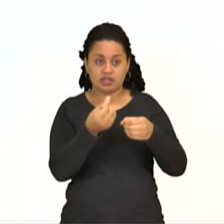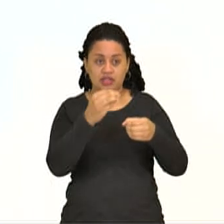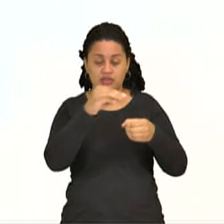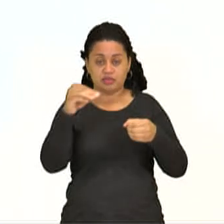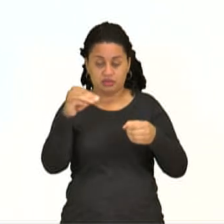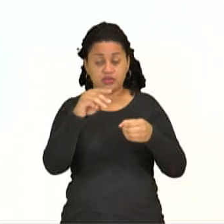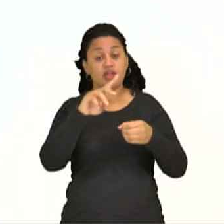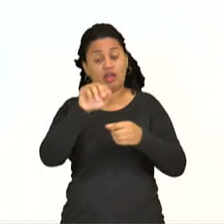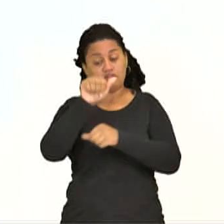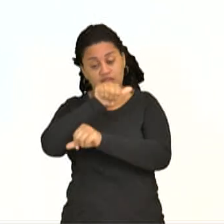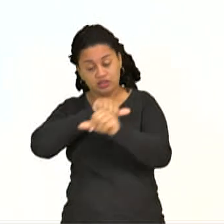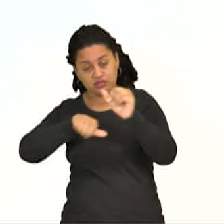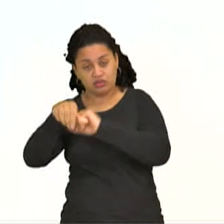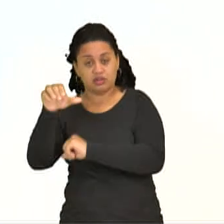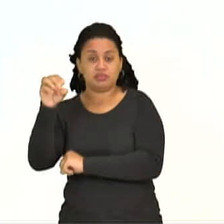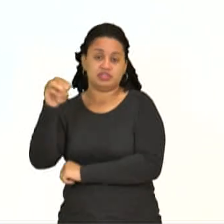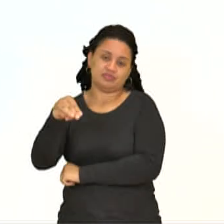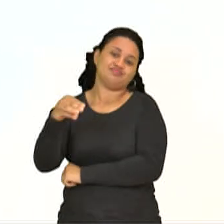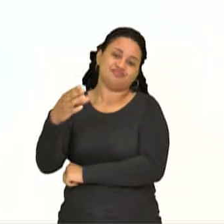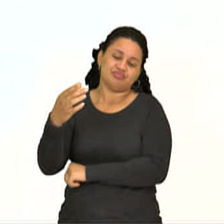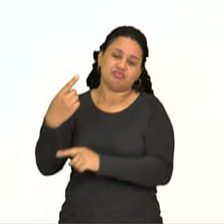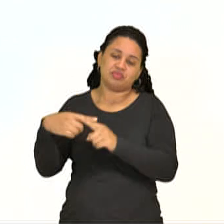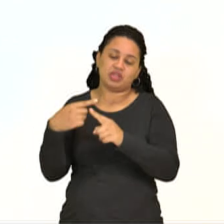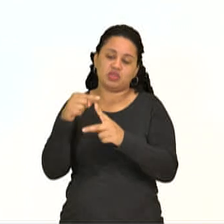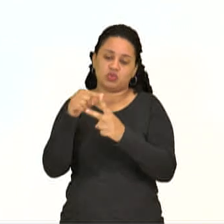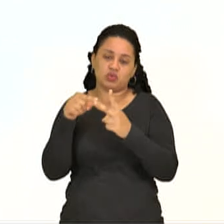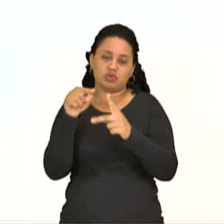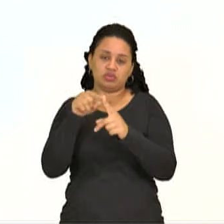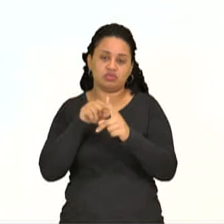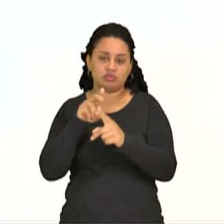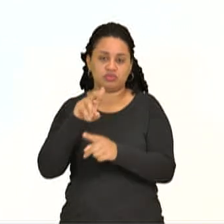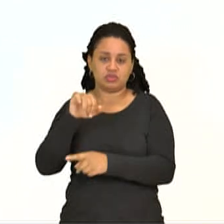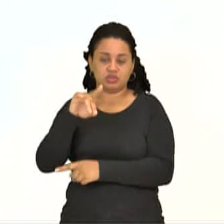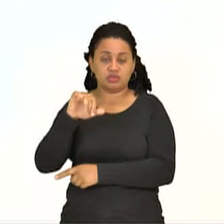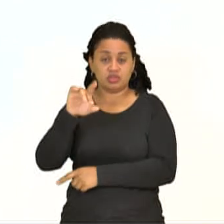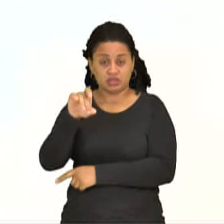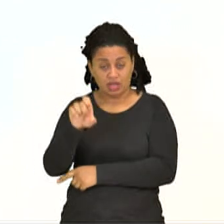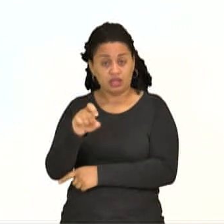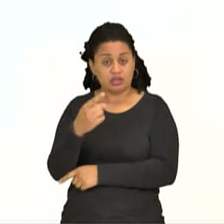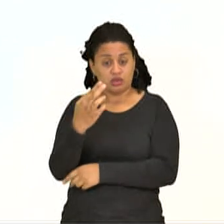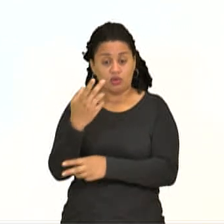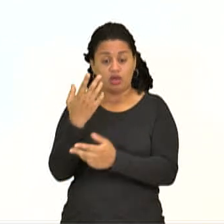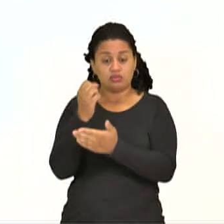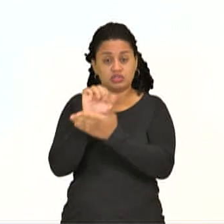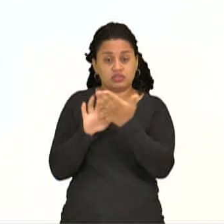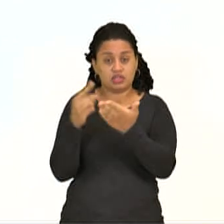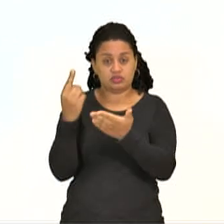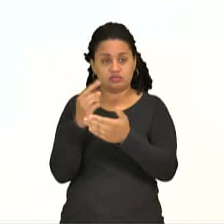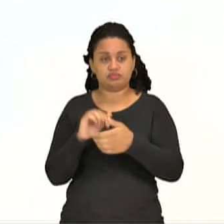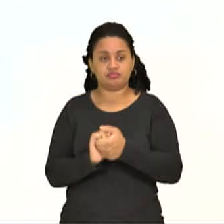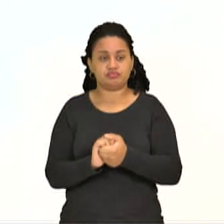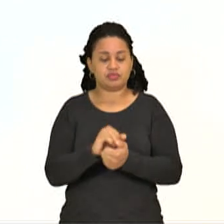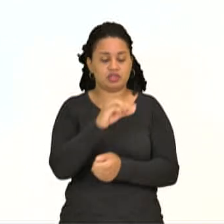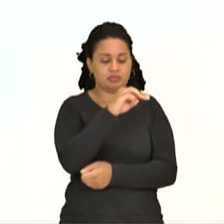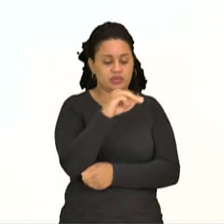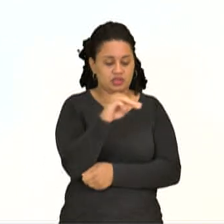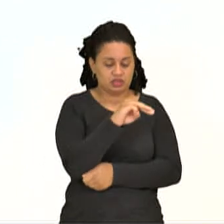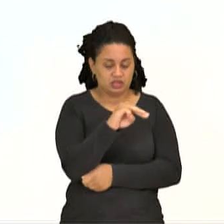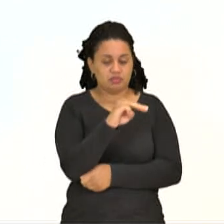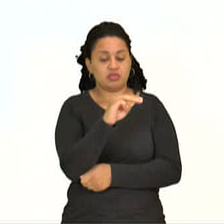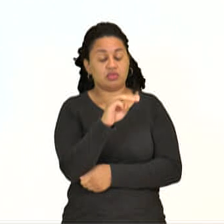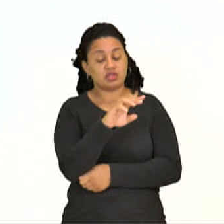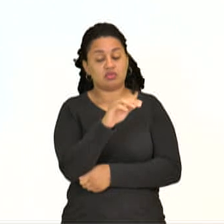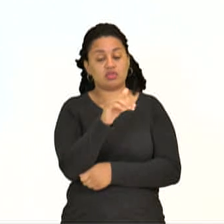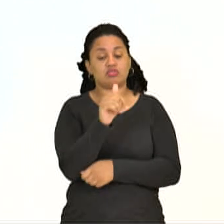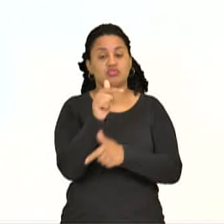Primeira coisa, vamos transformar em centímetro, que tinha 2 tipos de unidade, igual eu falei no exercício 1. Então, milímetro, cada centímetro tem